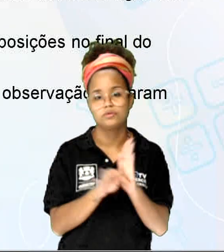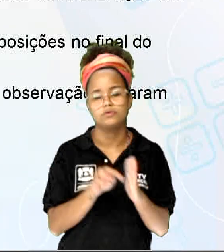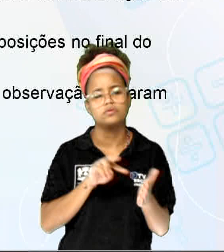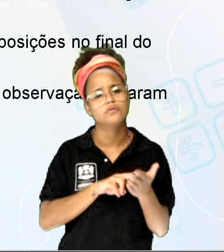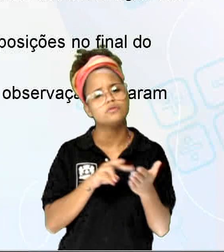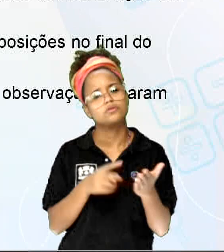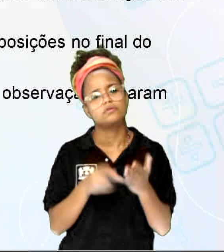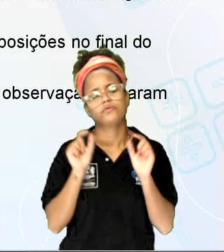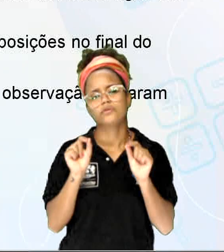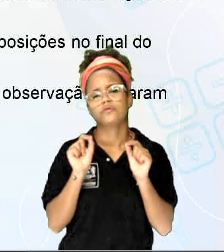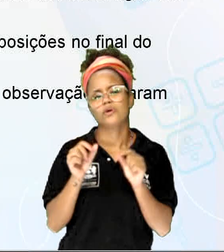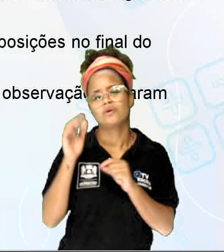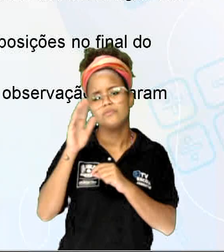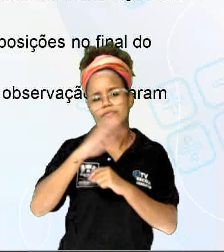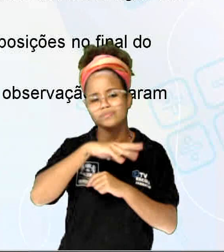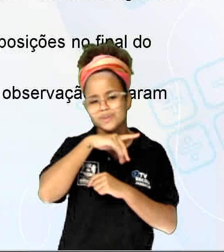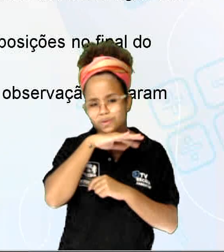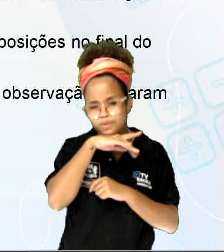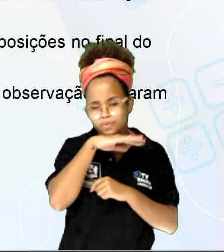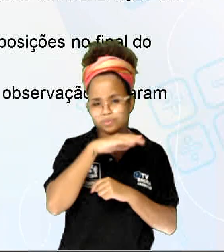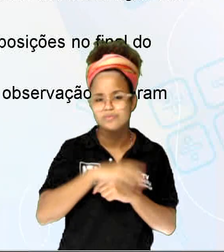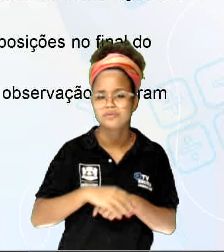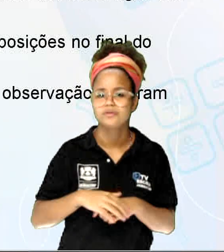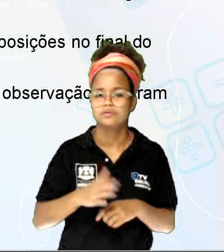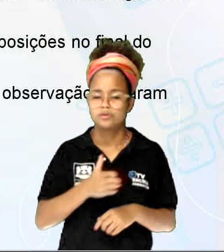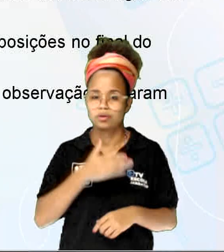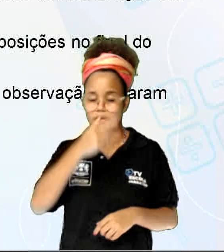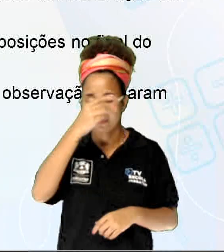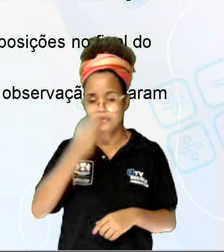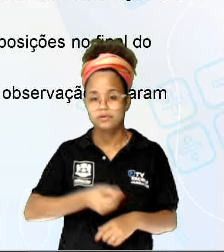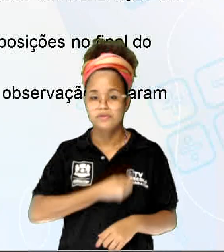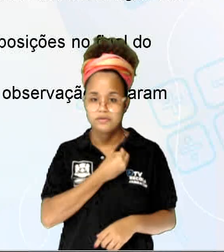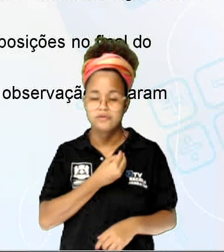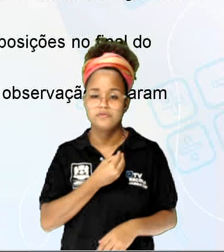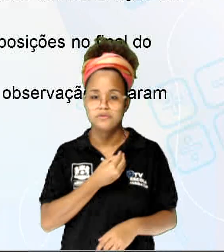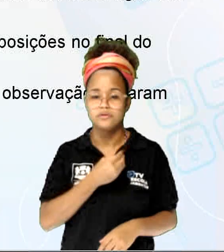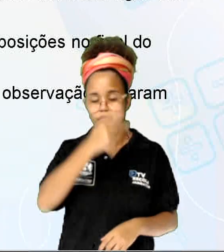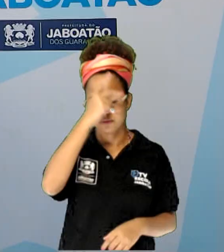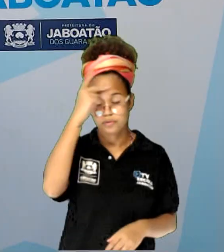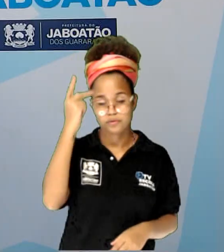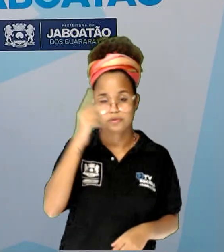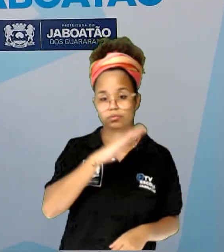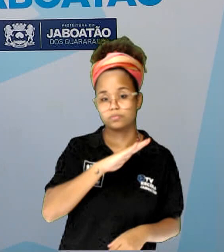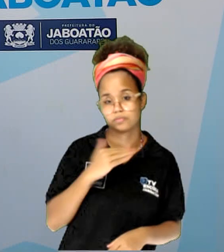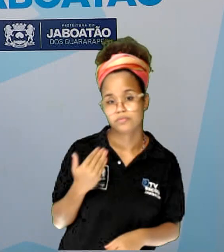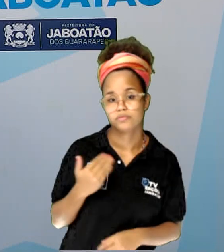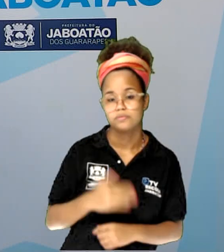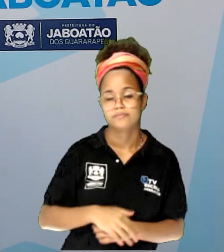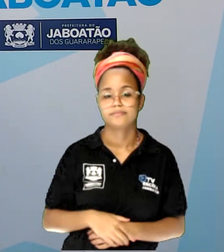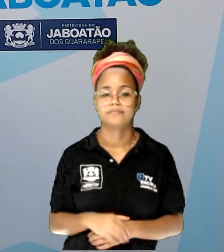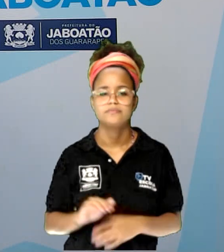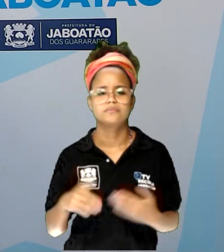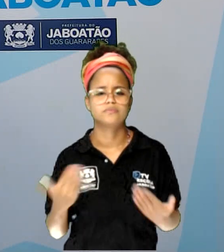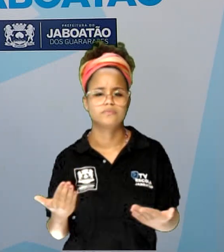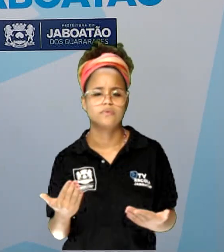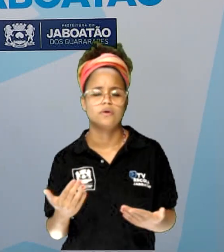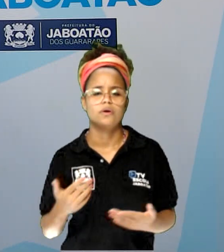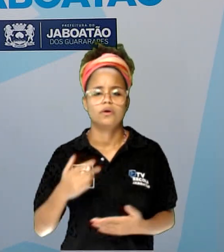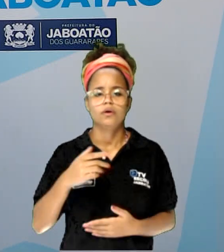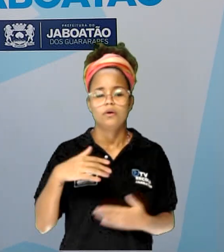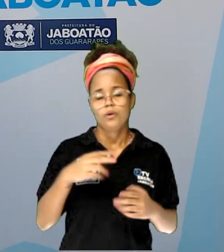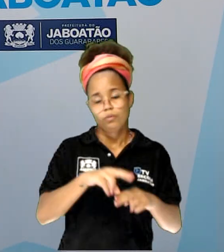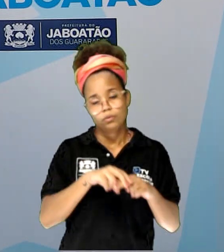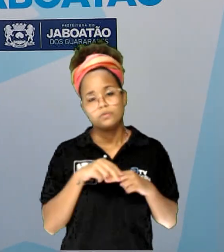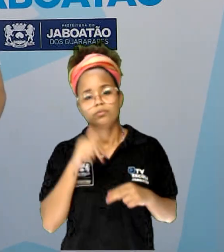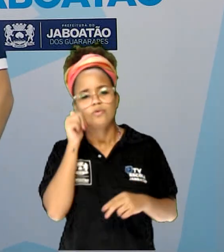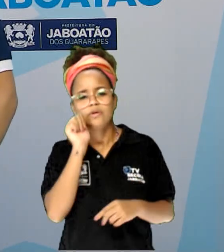mais qualidades que defeitos para uma viúva de bandido morto. Com certeza, pessoal. E é por isso que a Ana era tão admirada, porque